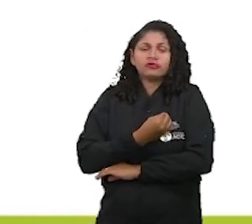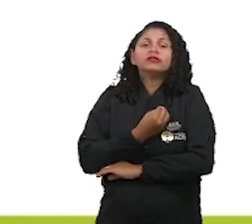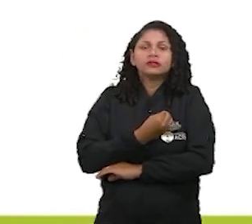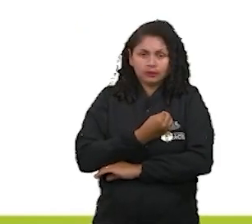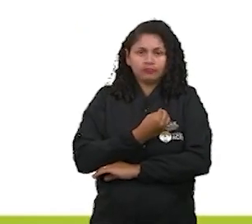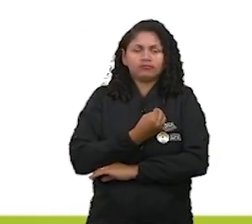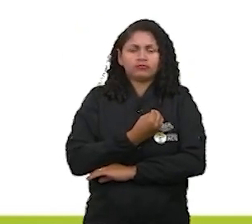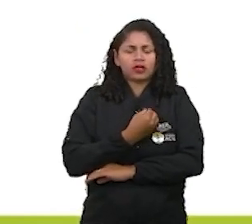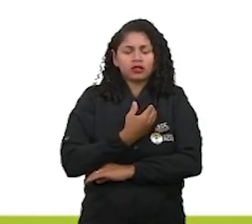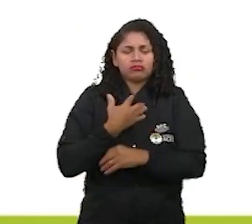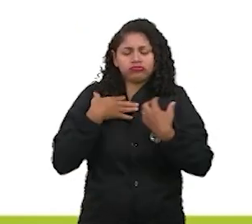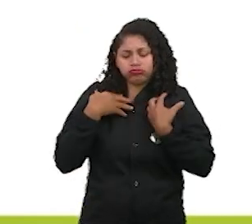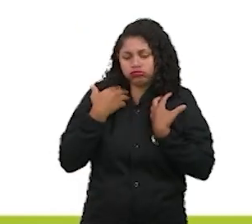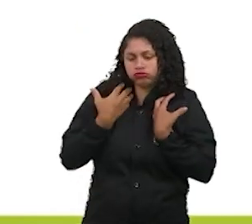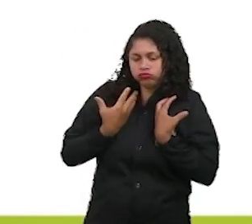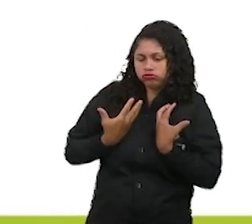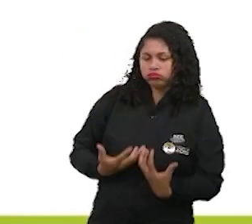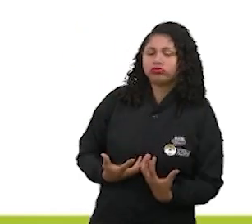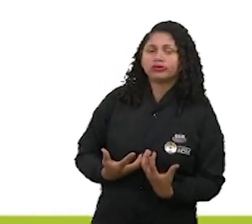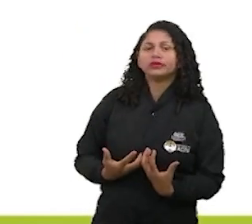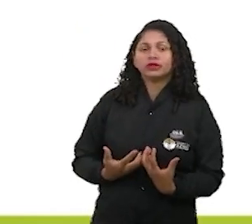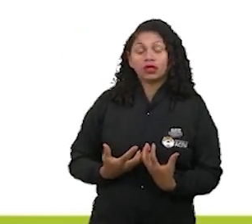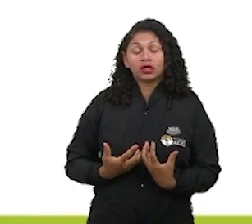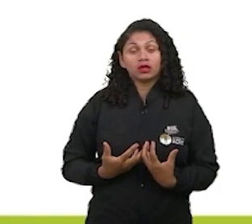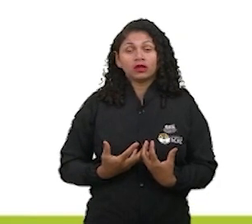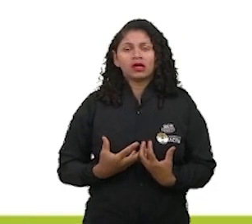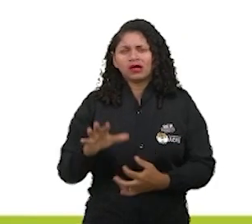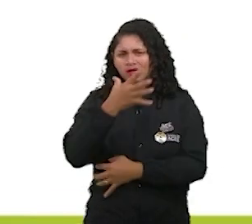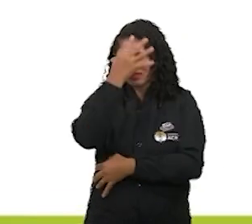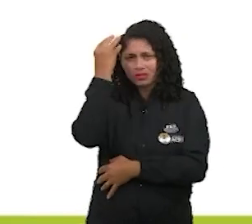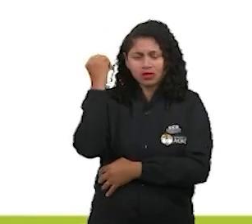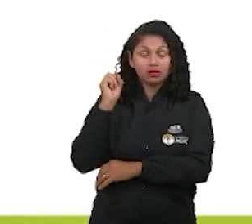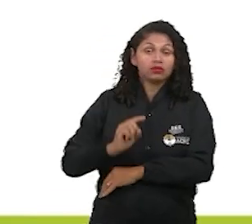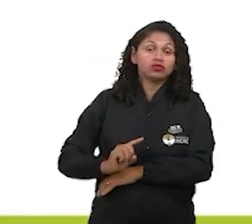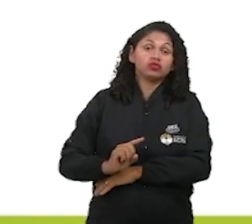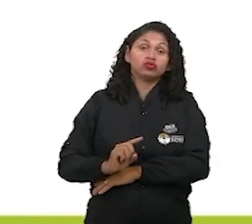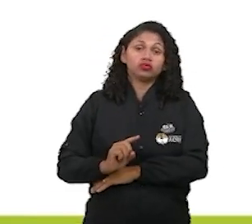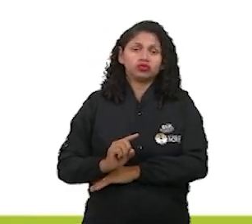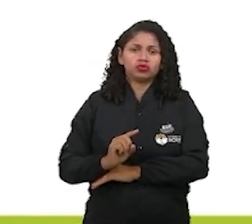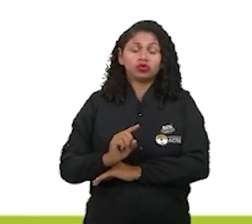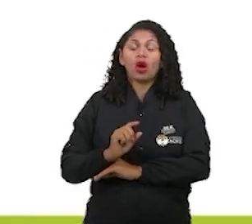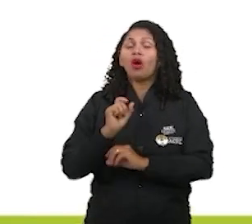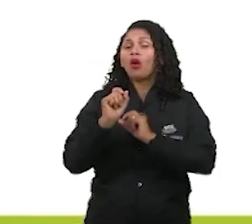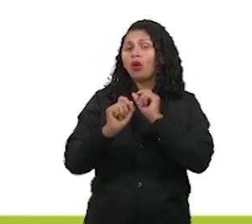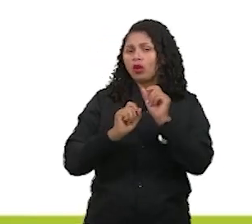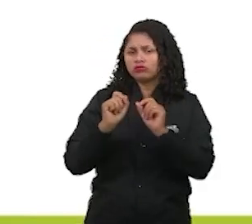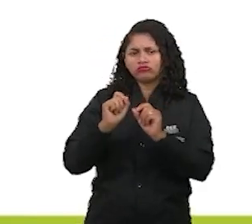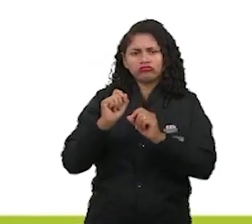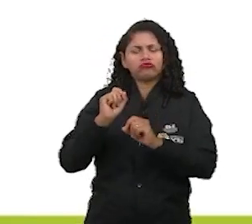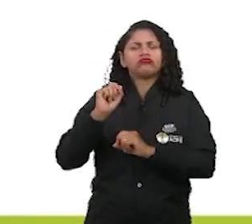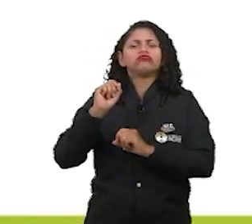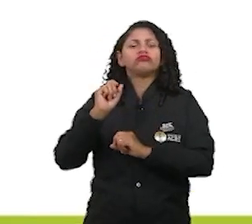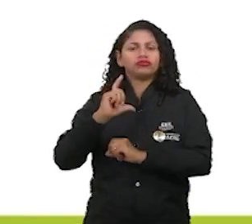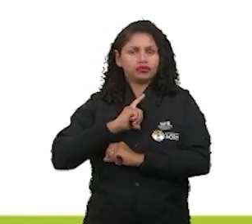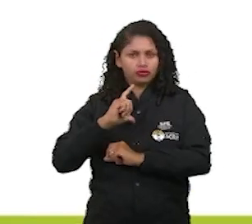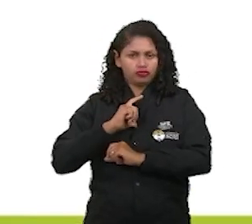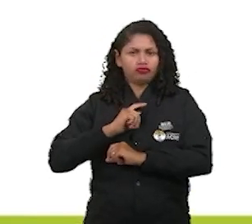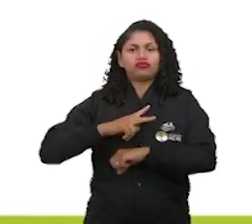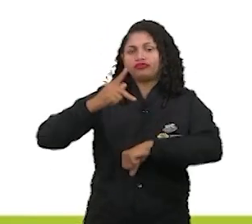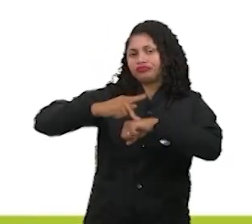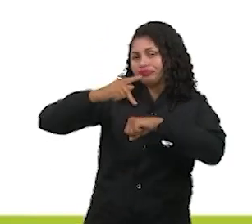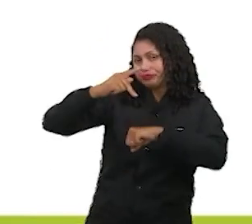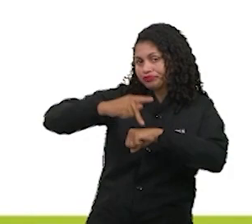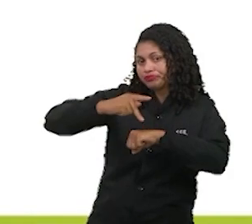tão fatigadas. Nunca me esquecerei que no meio do caminho tinha uma pedra. Tinha uma pedra no meio do